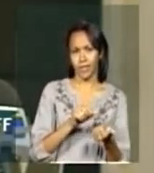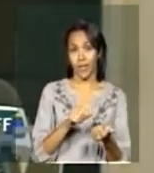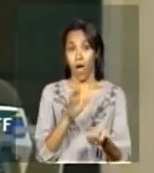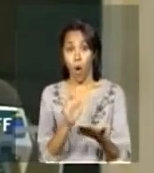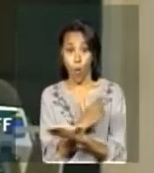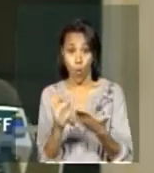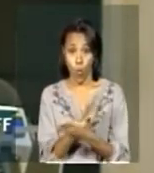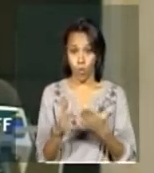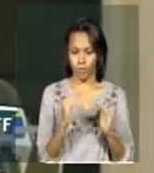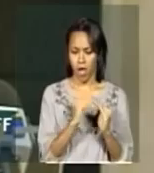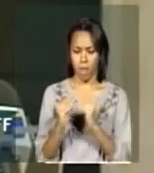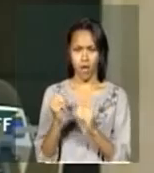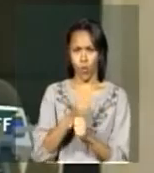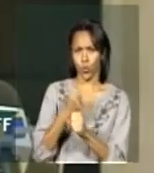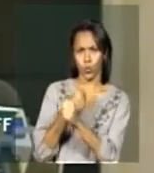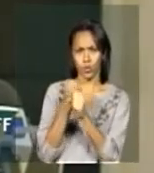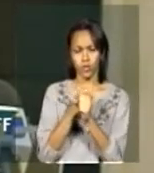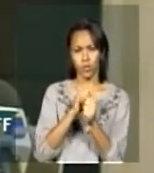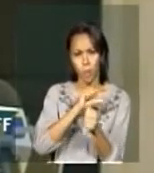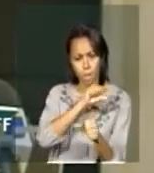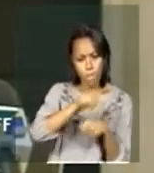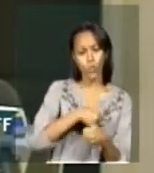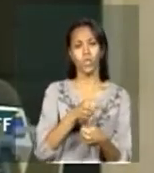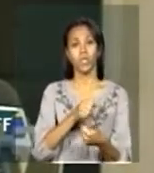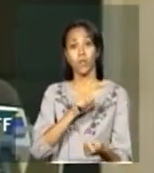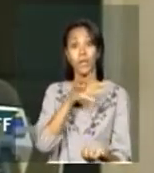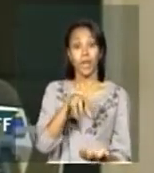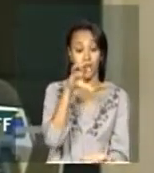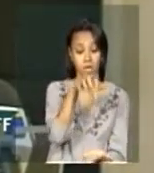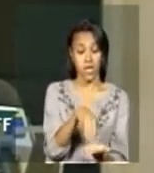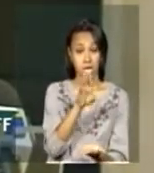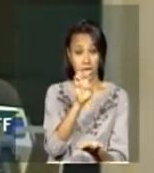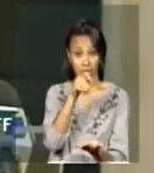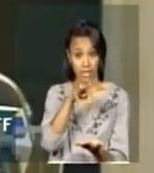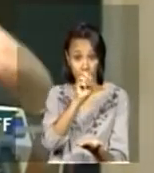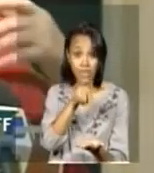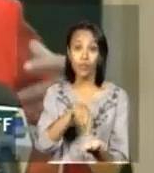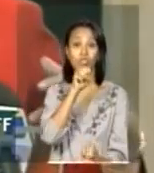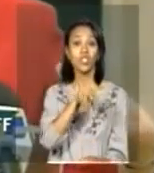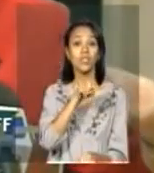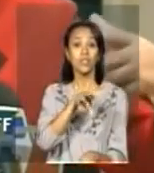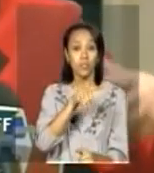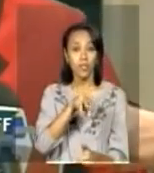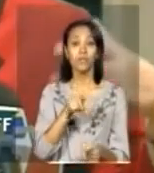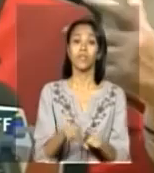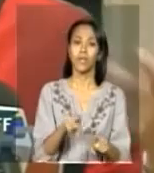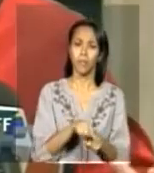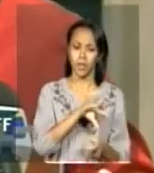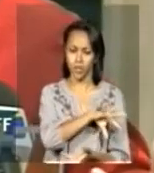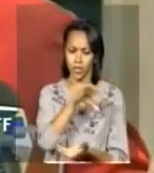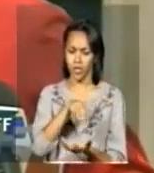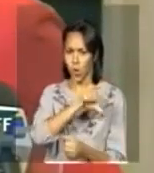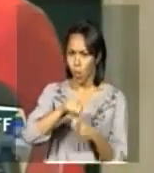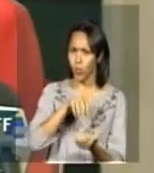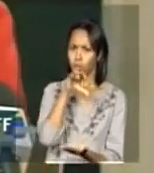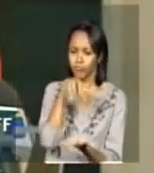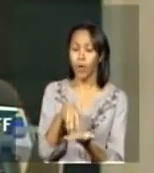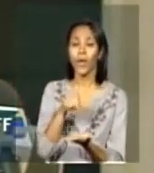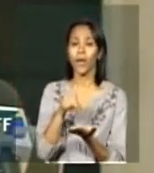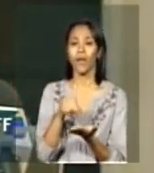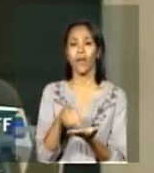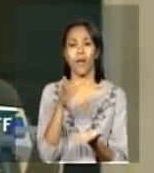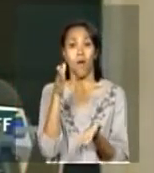instalações em eh centros educacionais, quanto transformando outras instalações de hospedagem